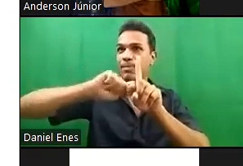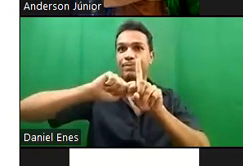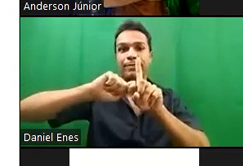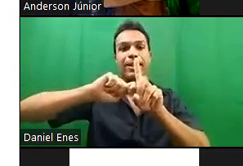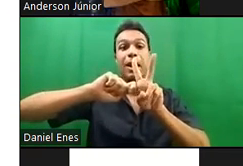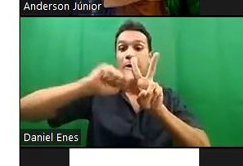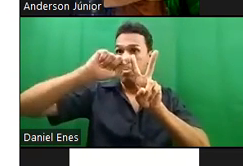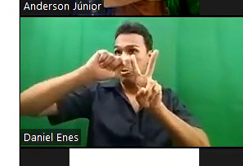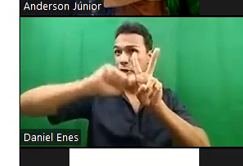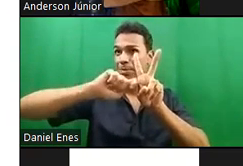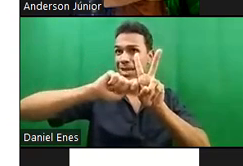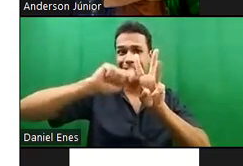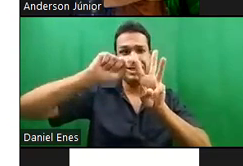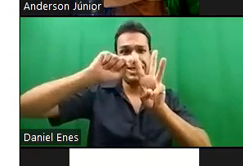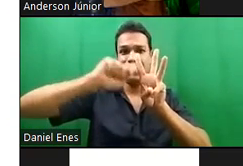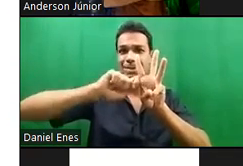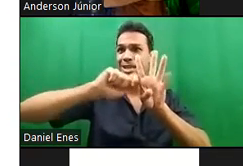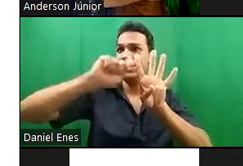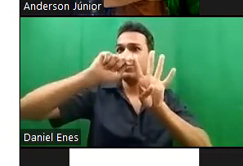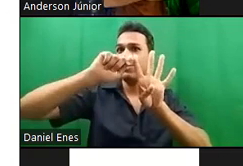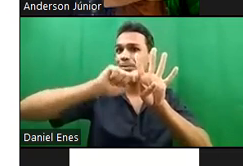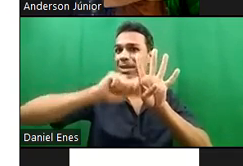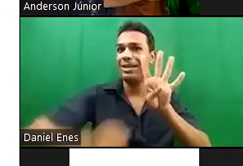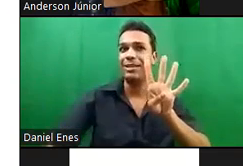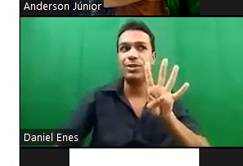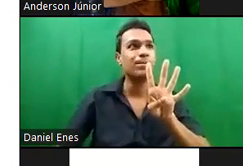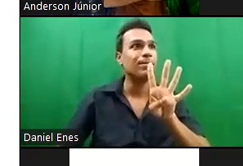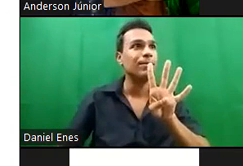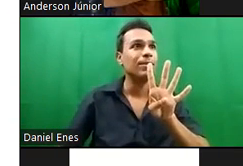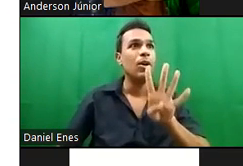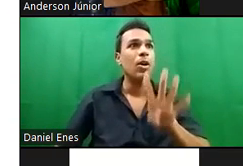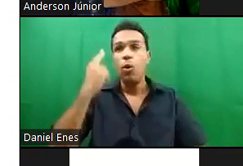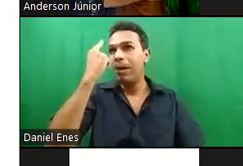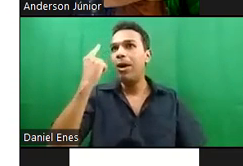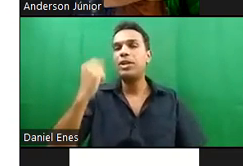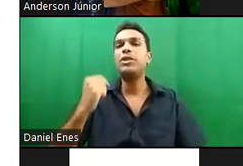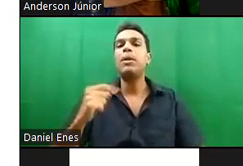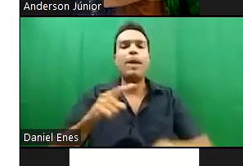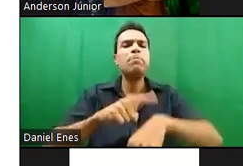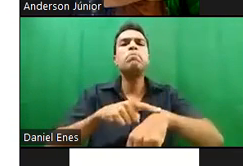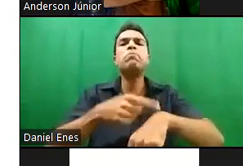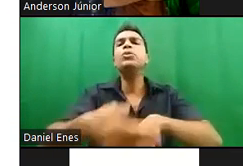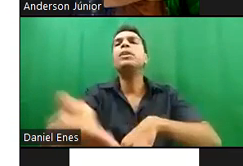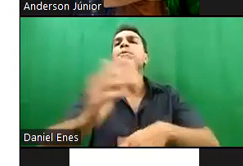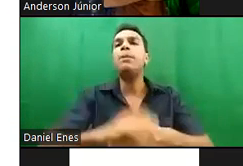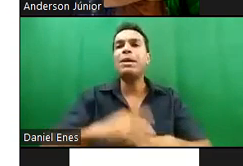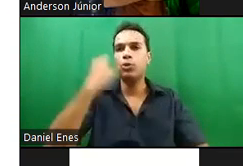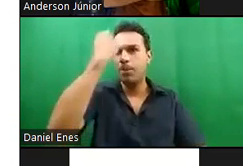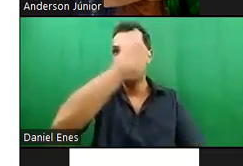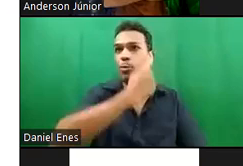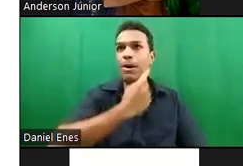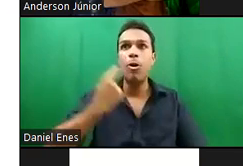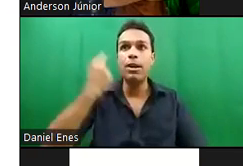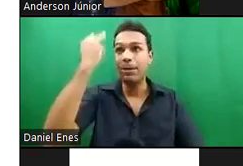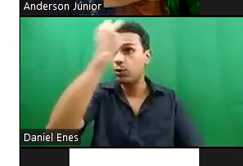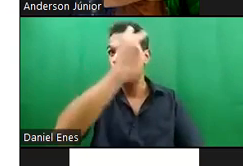ó. 2 meses, 3 meses, 4 meses, 1 hora de tempo. Ah, quanto tempo já passou?